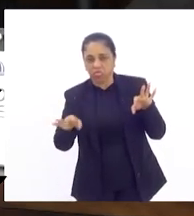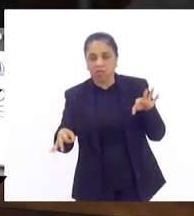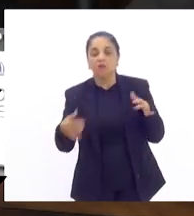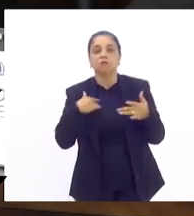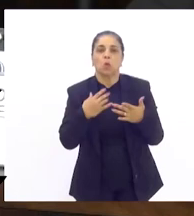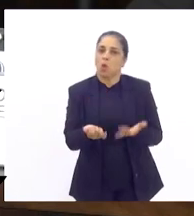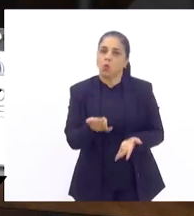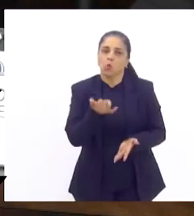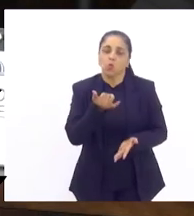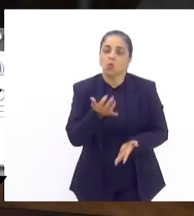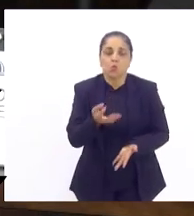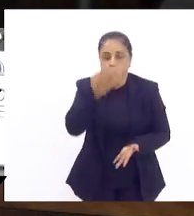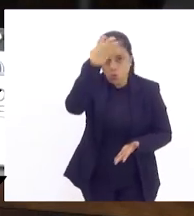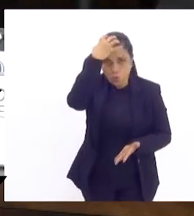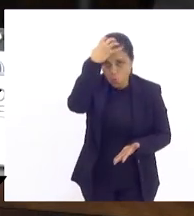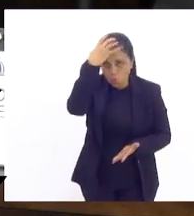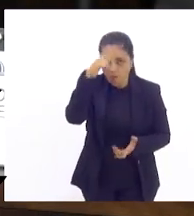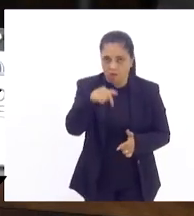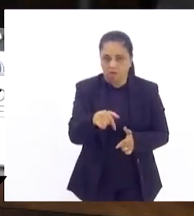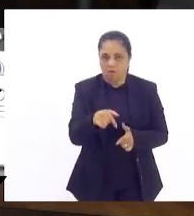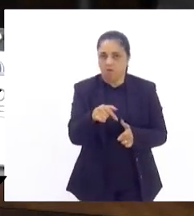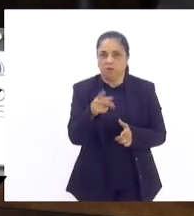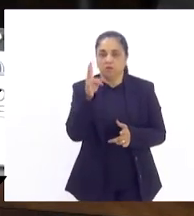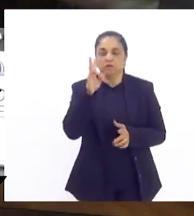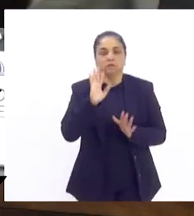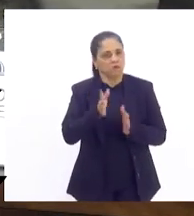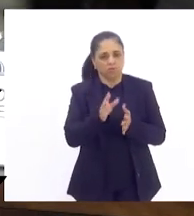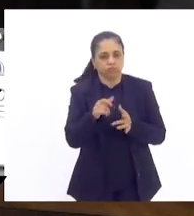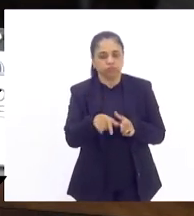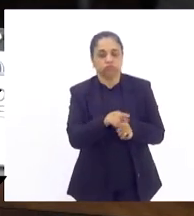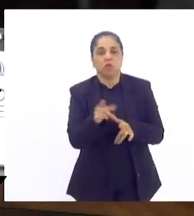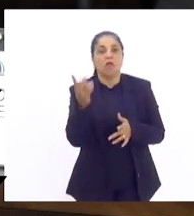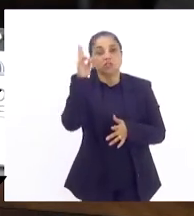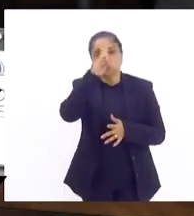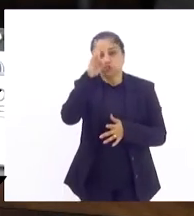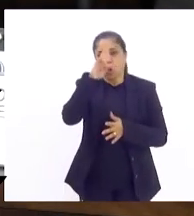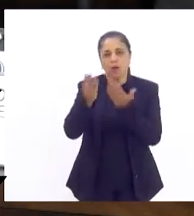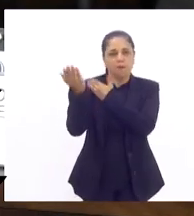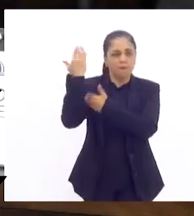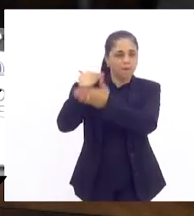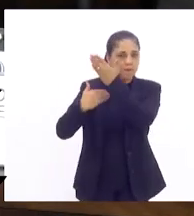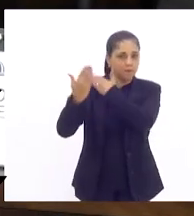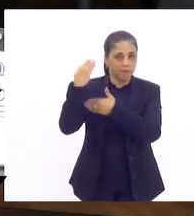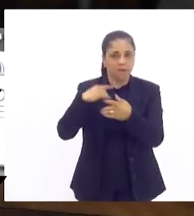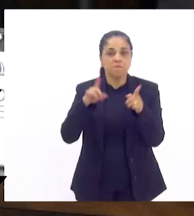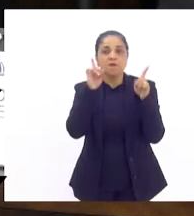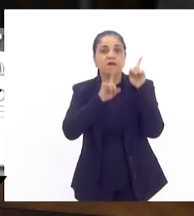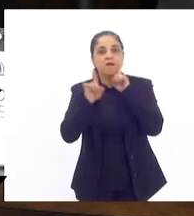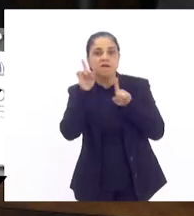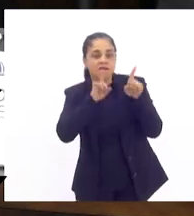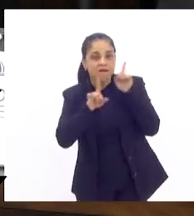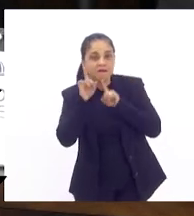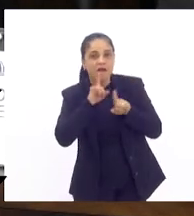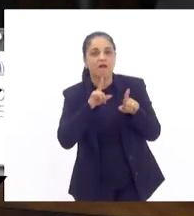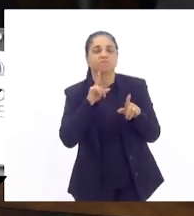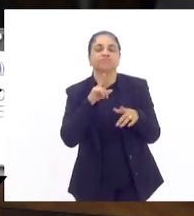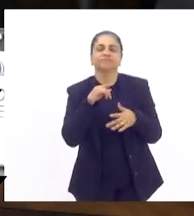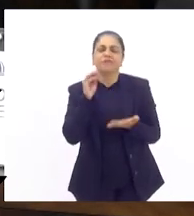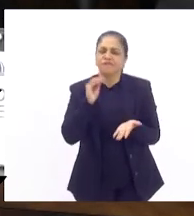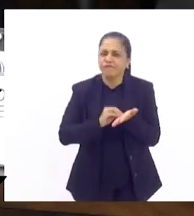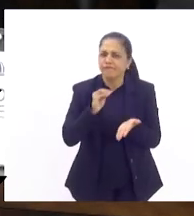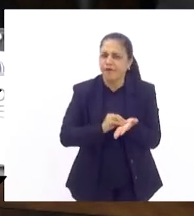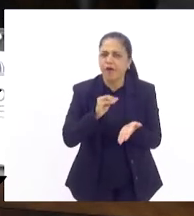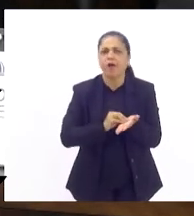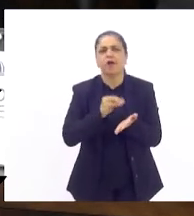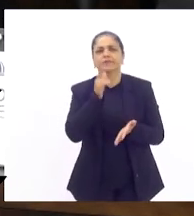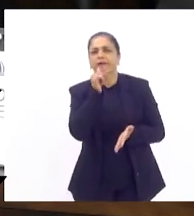a culpa não é de vocês, é um problema histórico, mas para Maricá, que também vive sem água, a gente